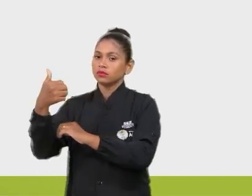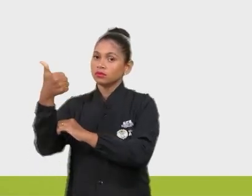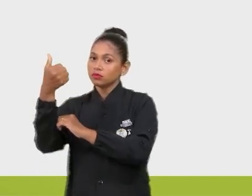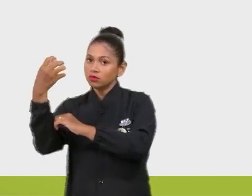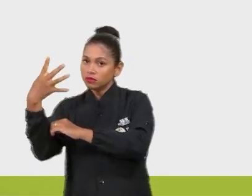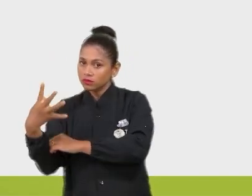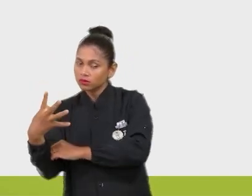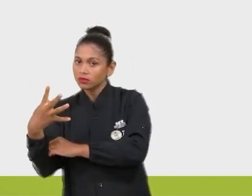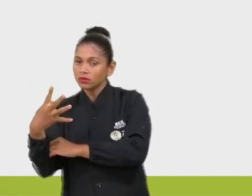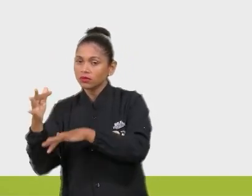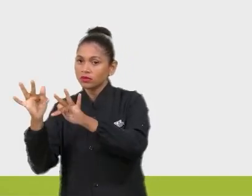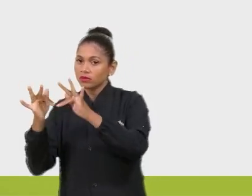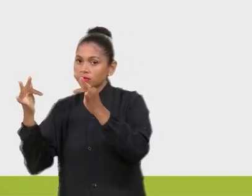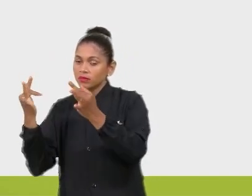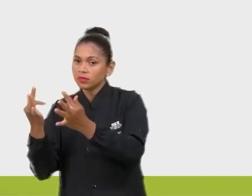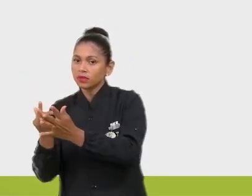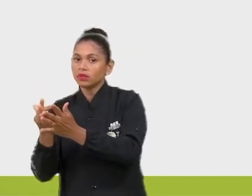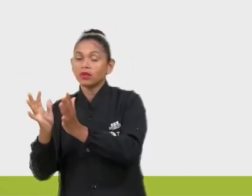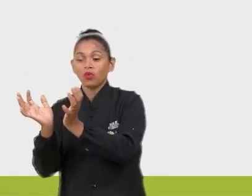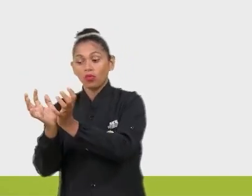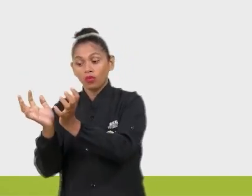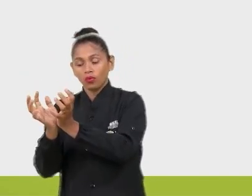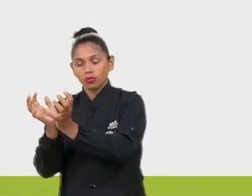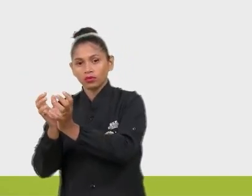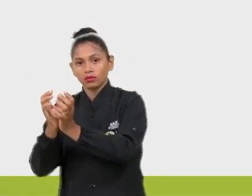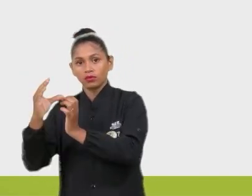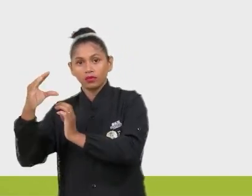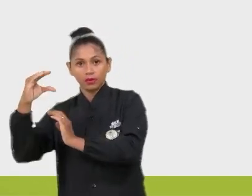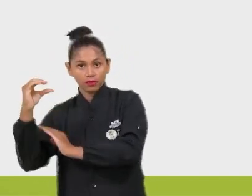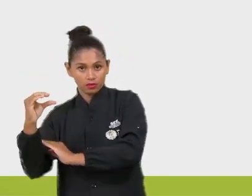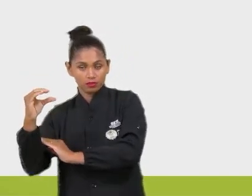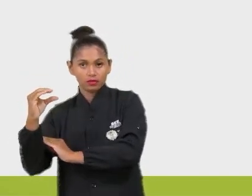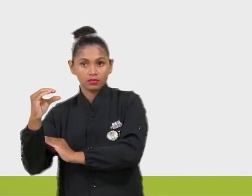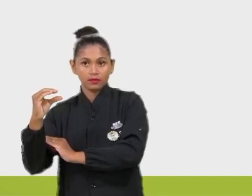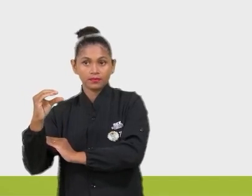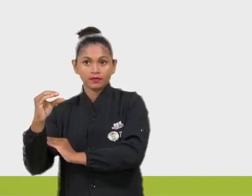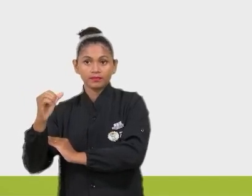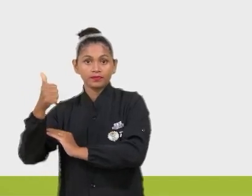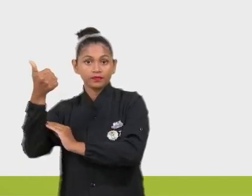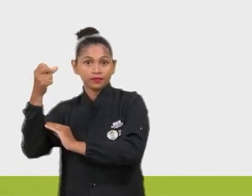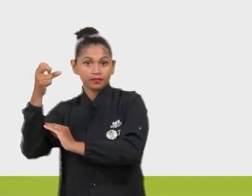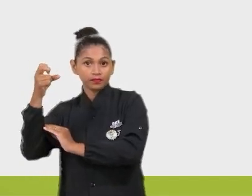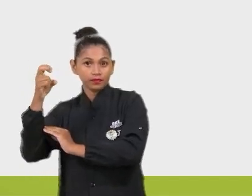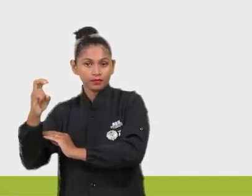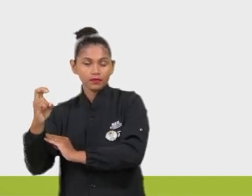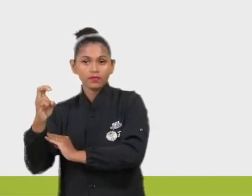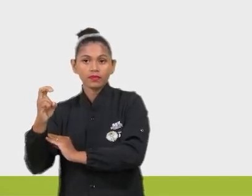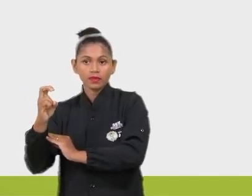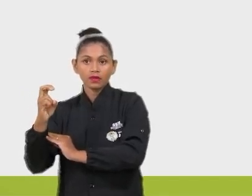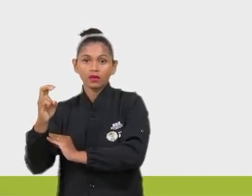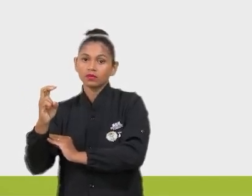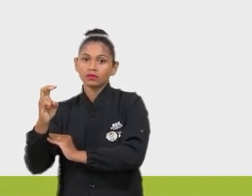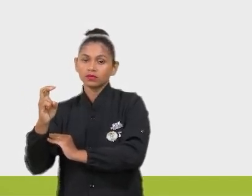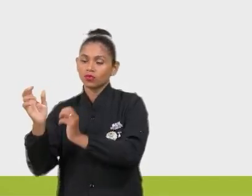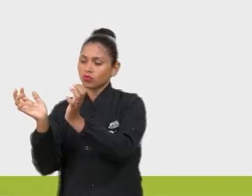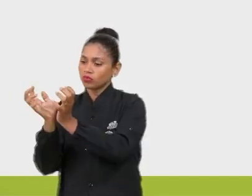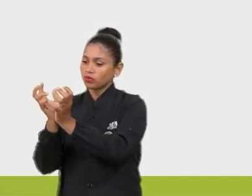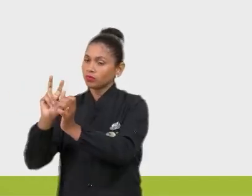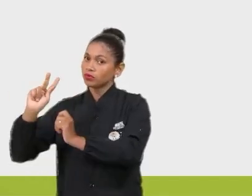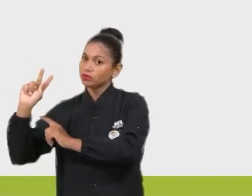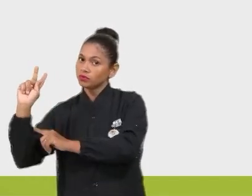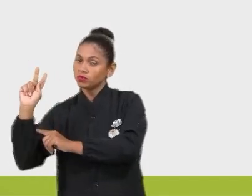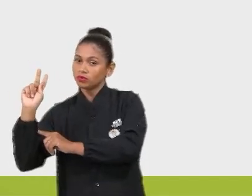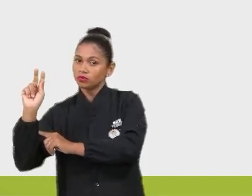que aparece, tá, no grupo. 15, família do nitrogênio. O